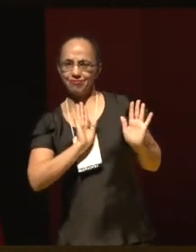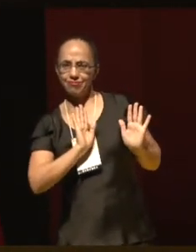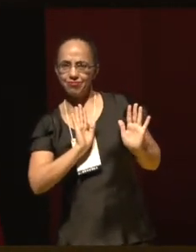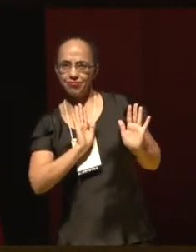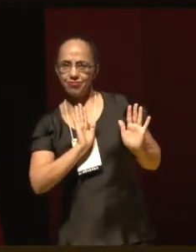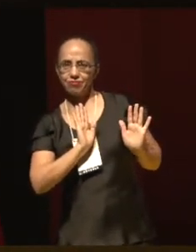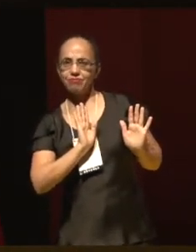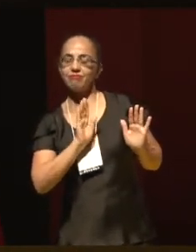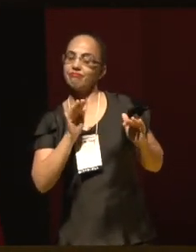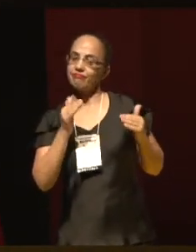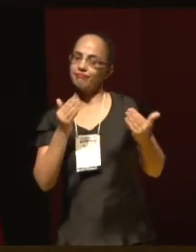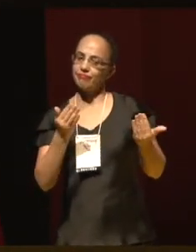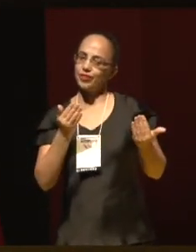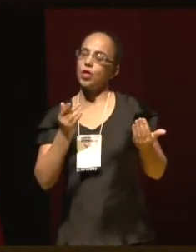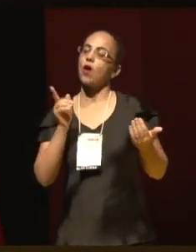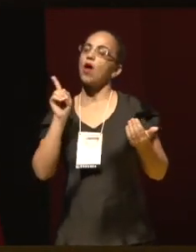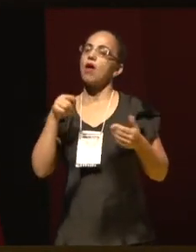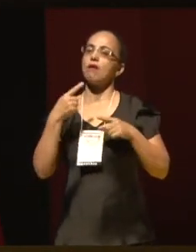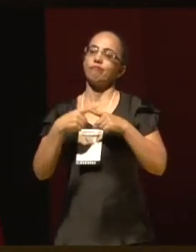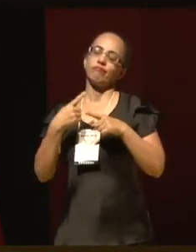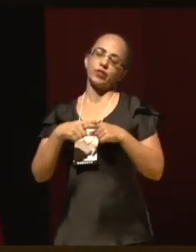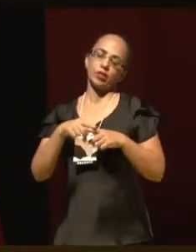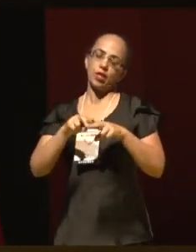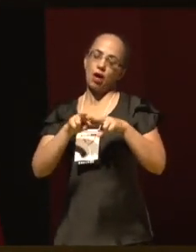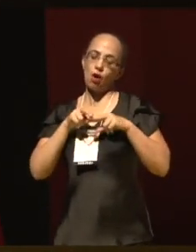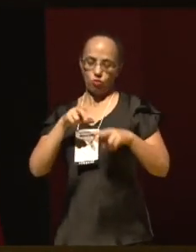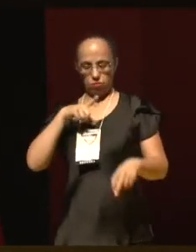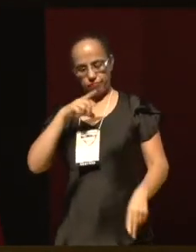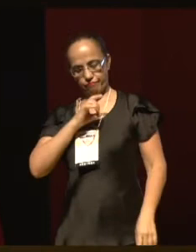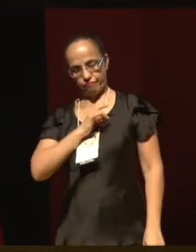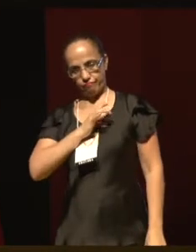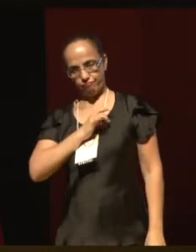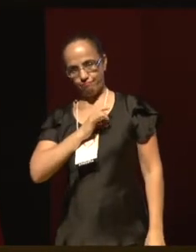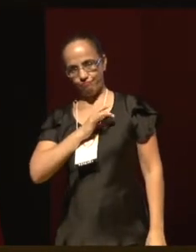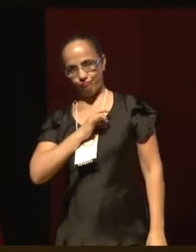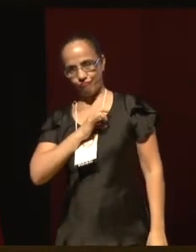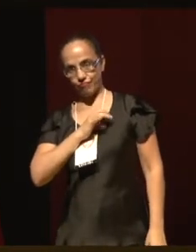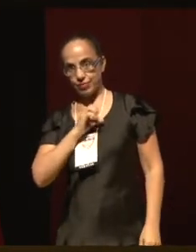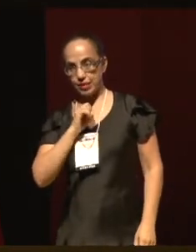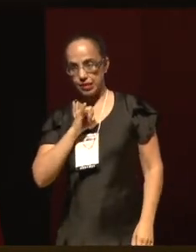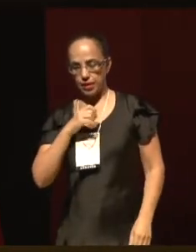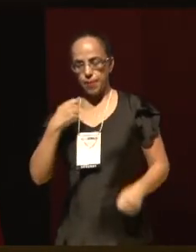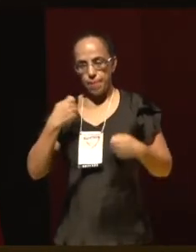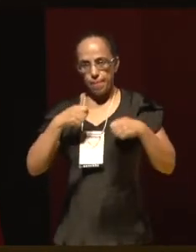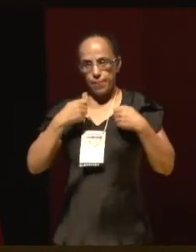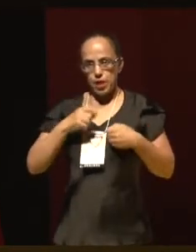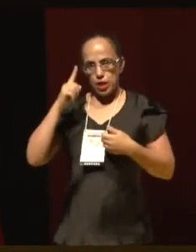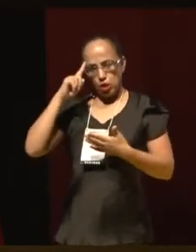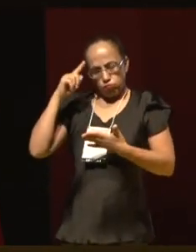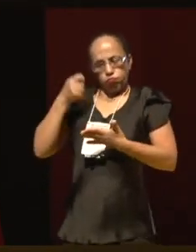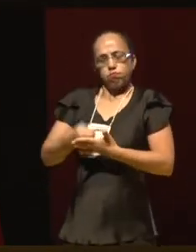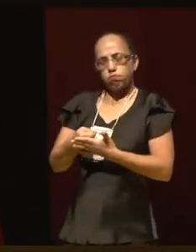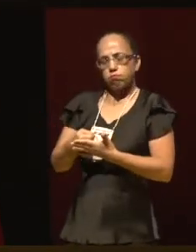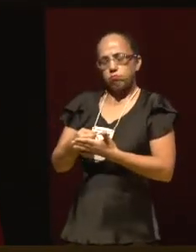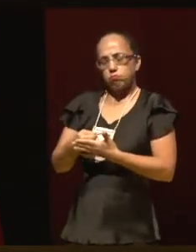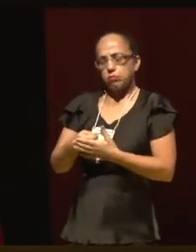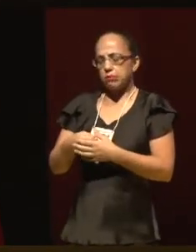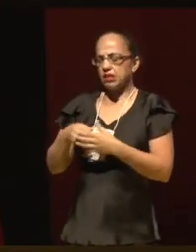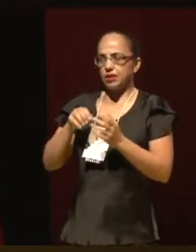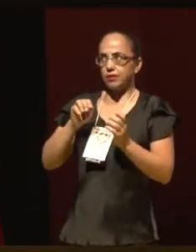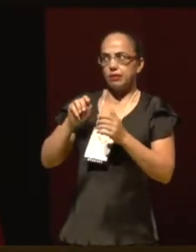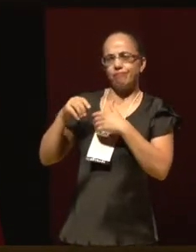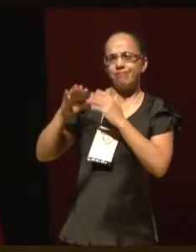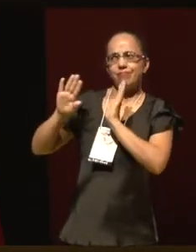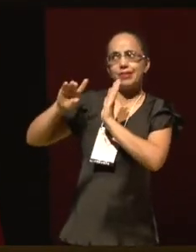oportunidades, então ficamos com medo. Quando temos que tomar decisões e postergamos